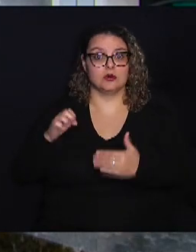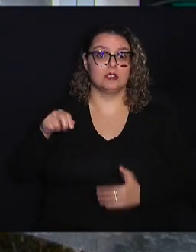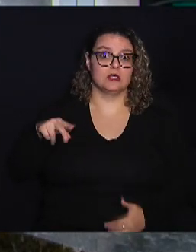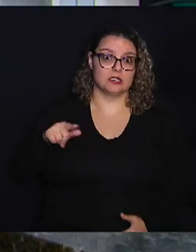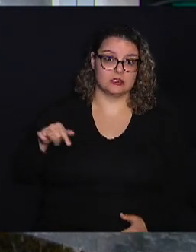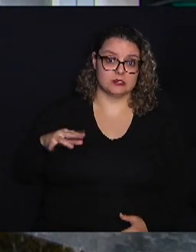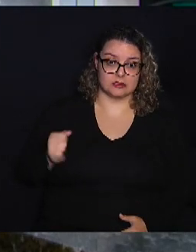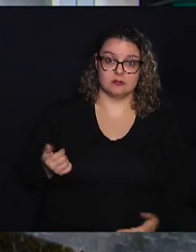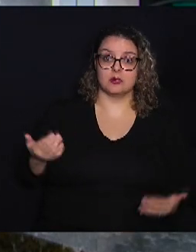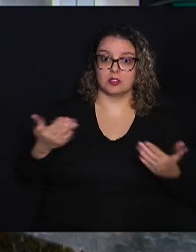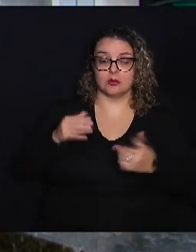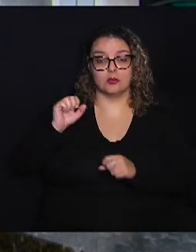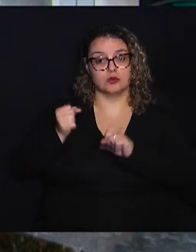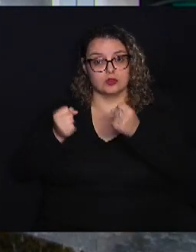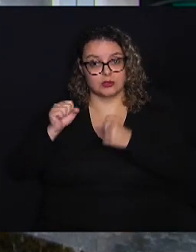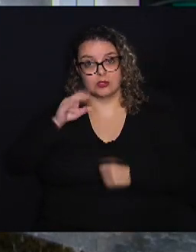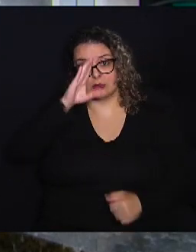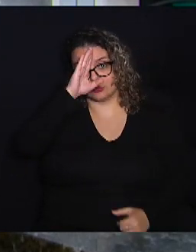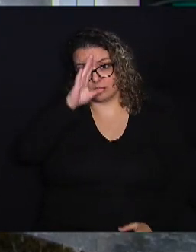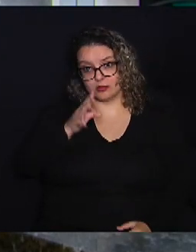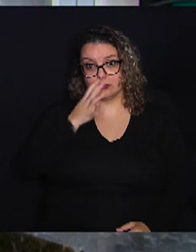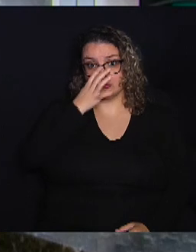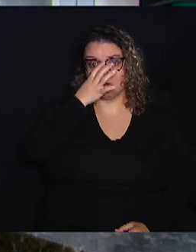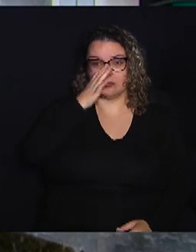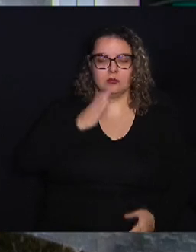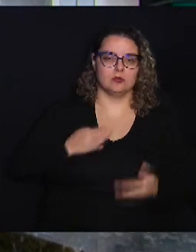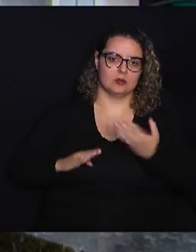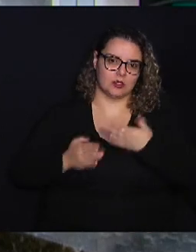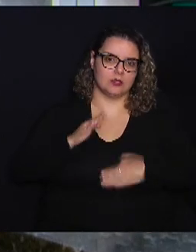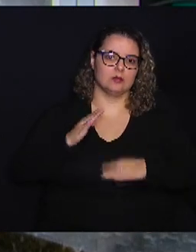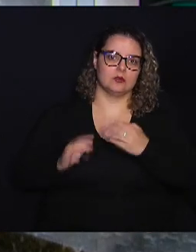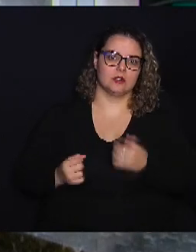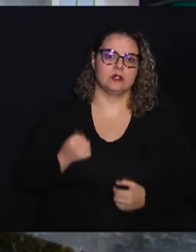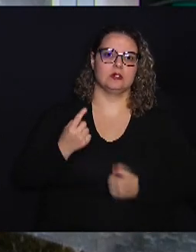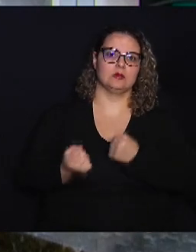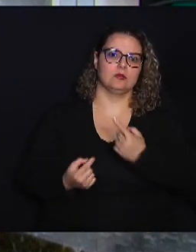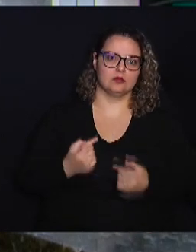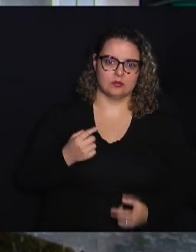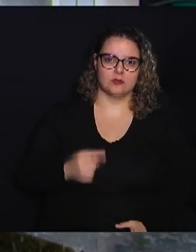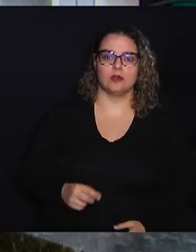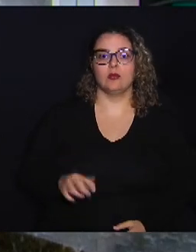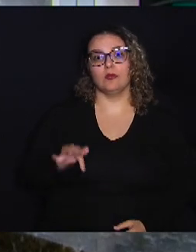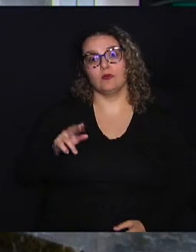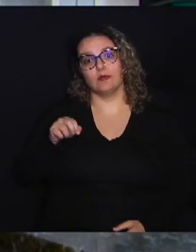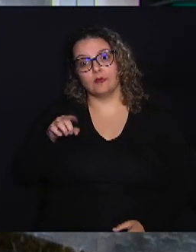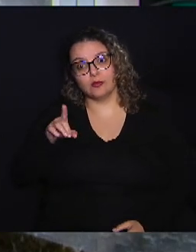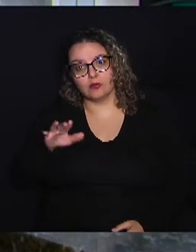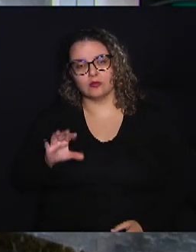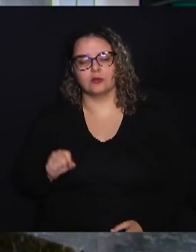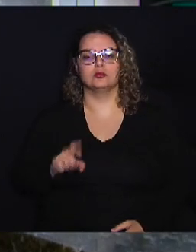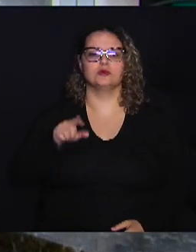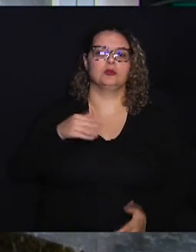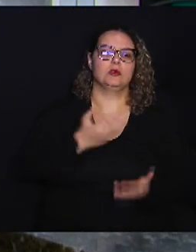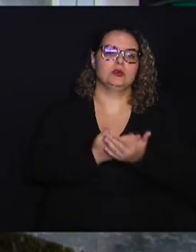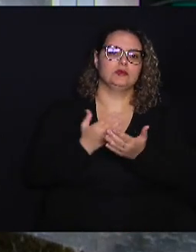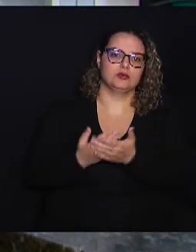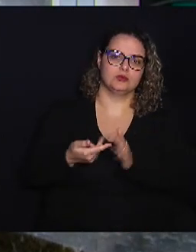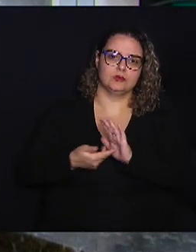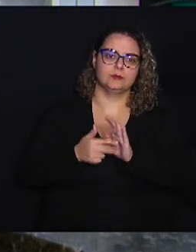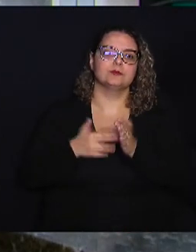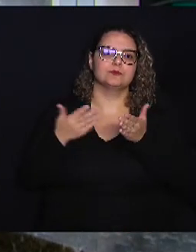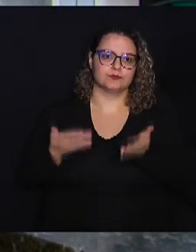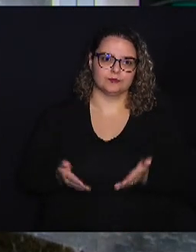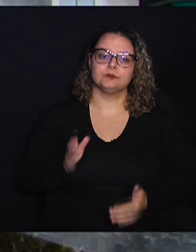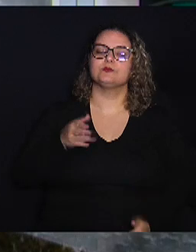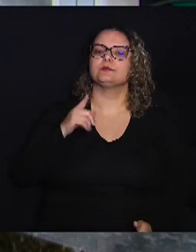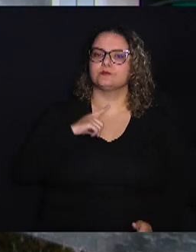hoje na indústria, principalmente bactérias e algumas leveduras, alguns fungos, que são estudados nesse sentido e que já se